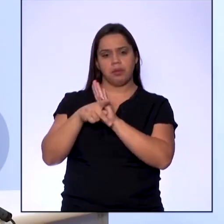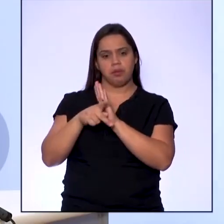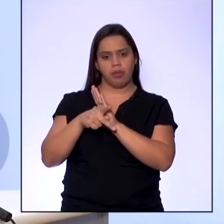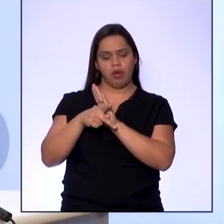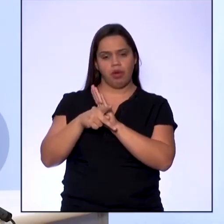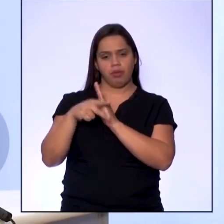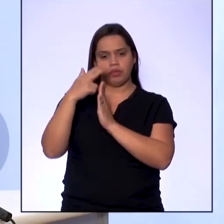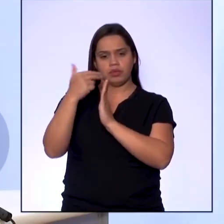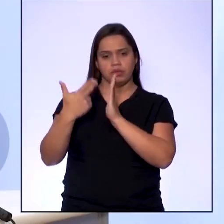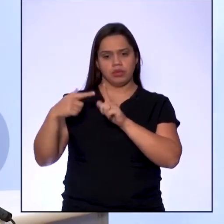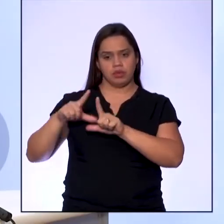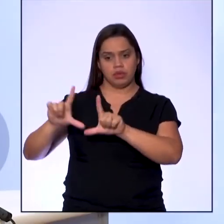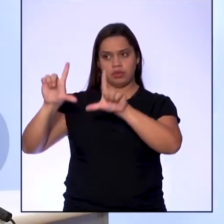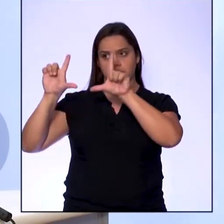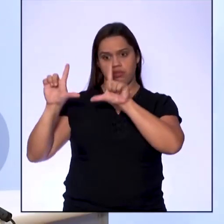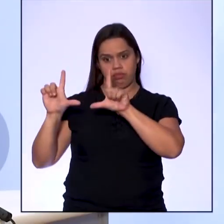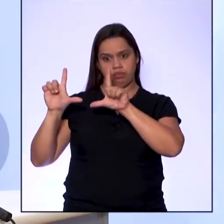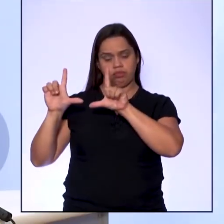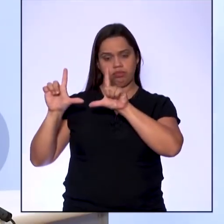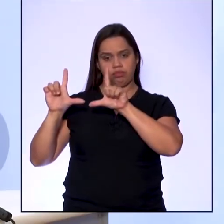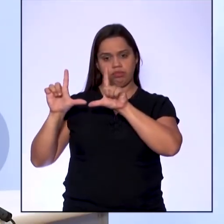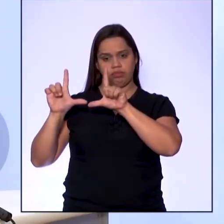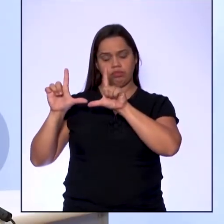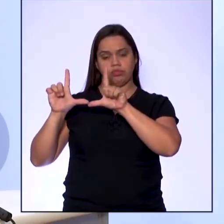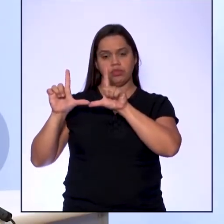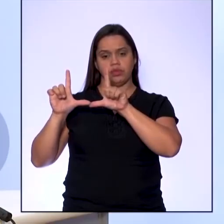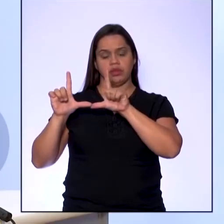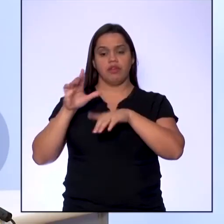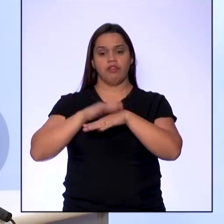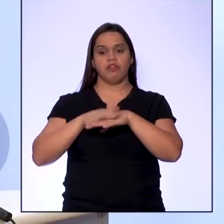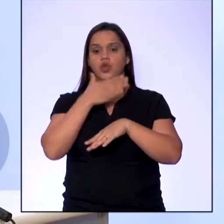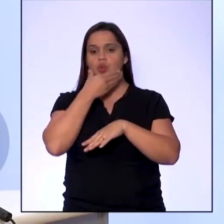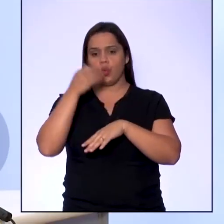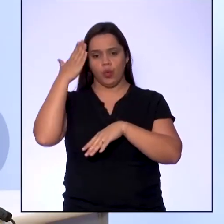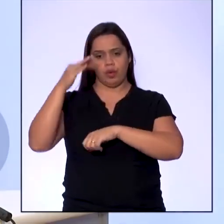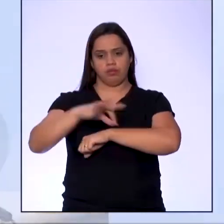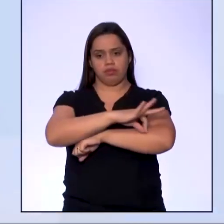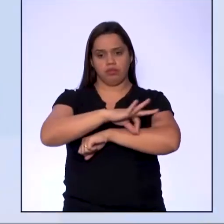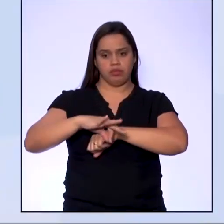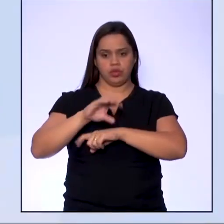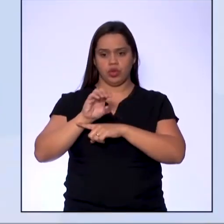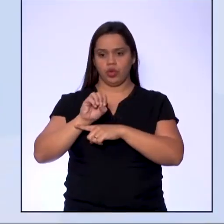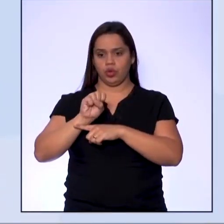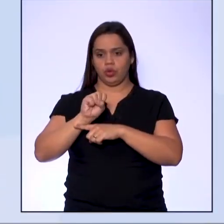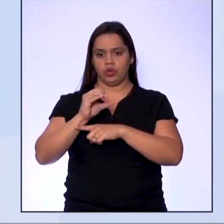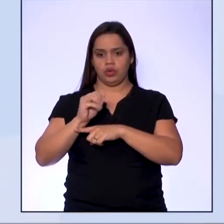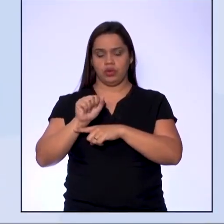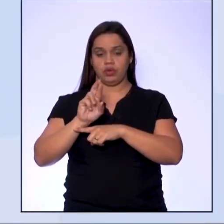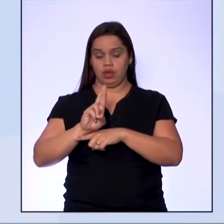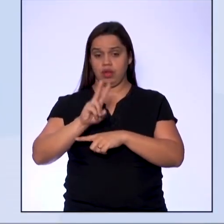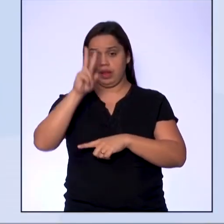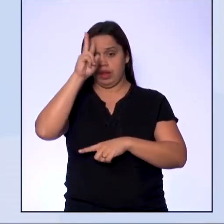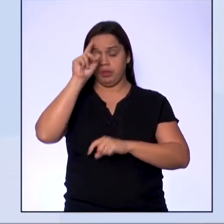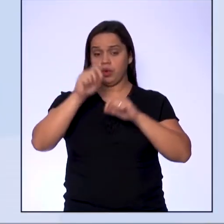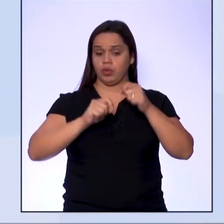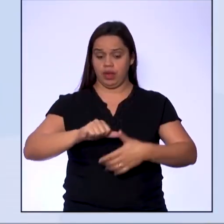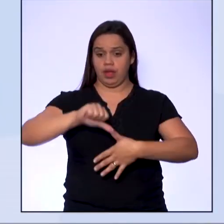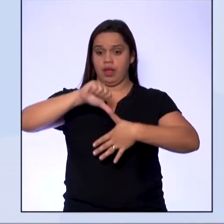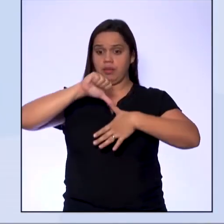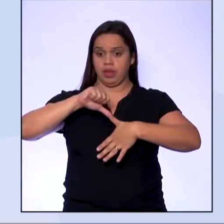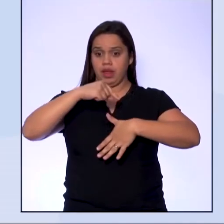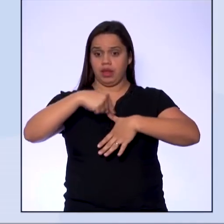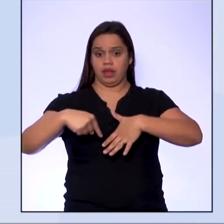cada vez capaz de fazê-la independentemente feliz. Então, professor, qual é o sentido dessa atividade, por favor?